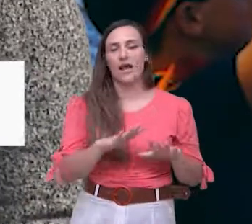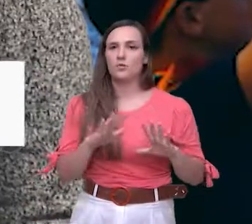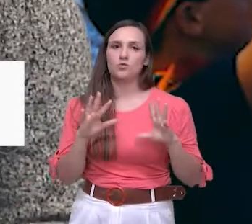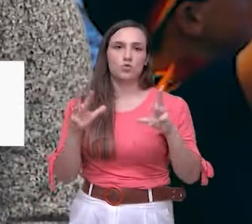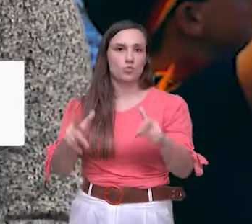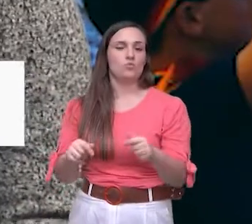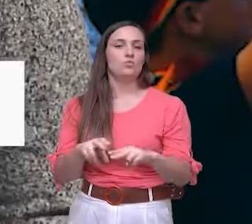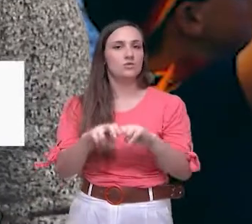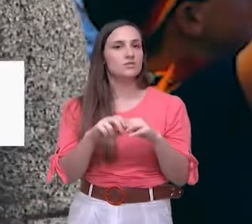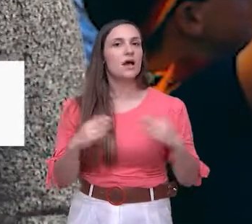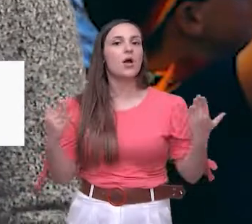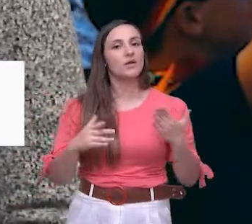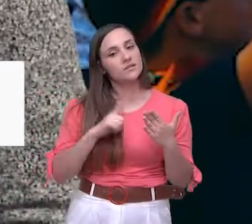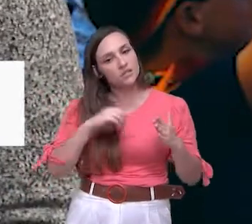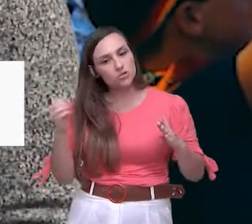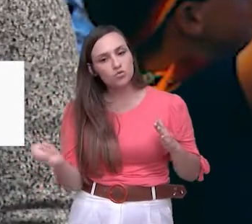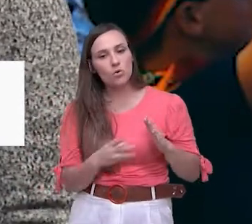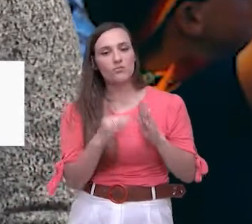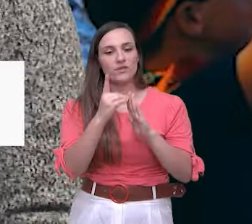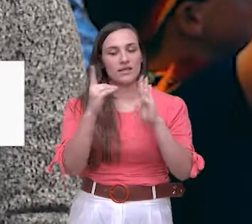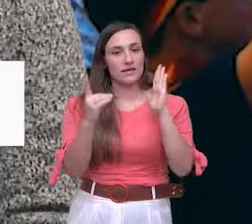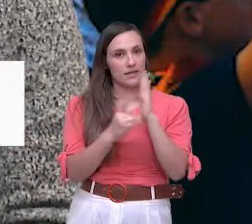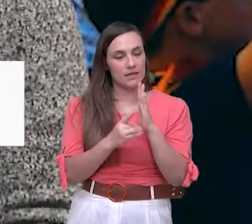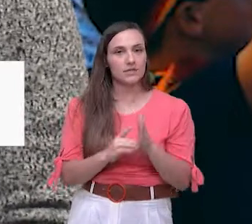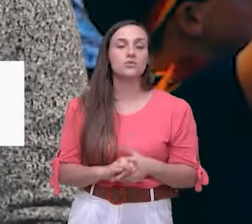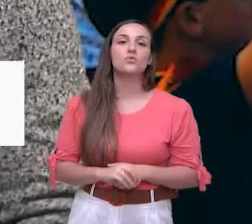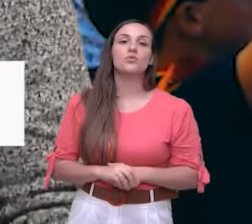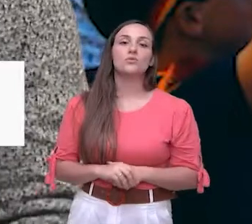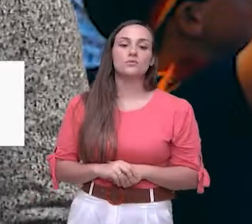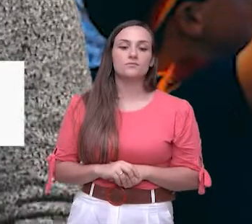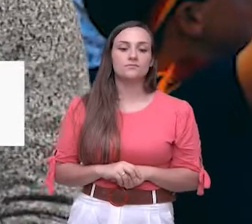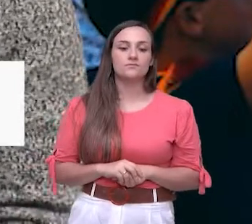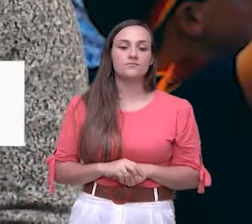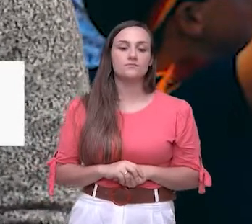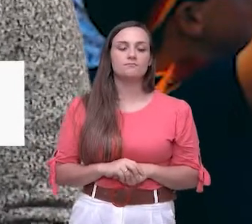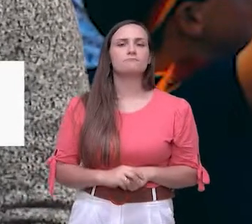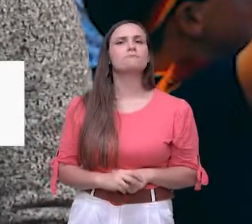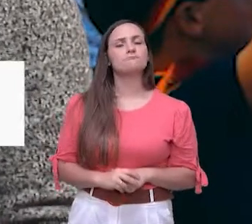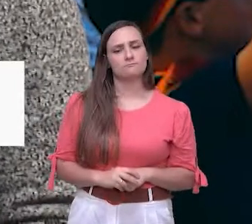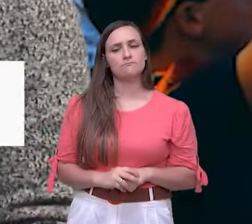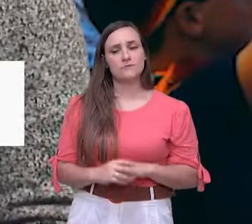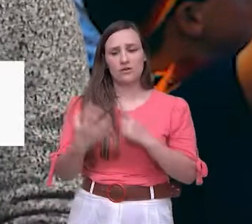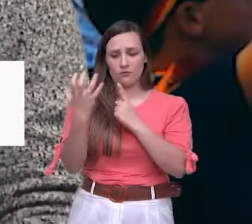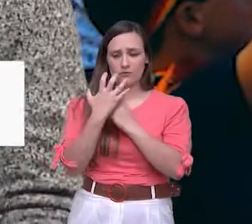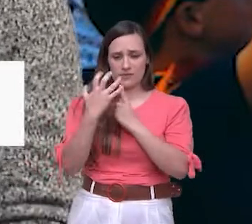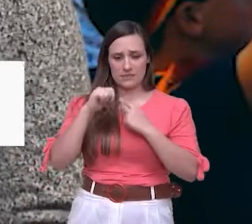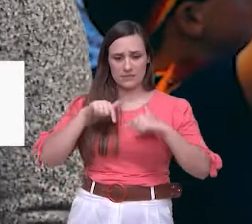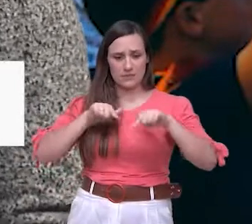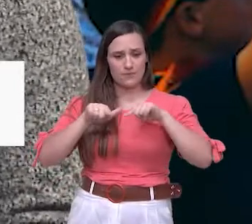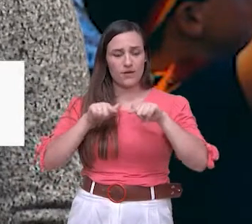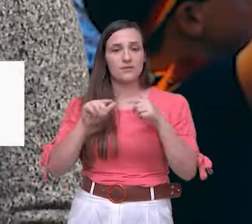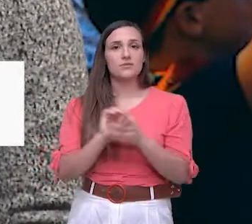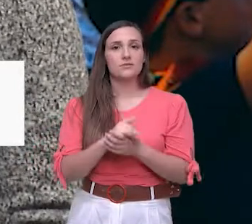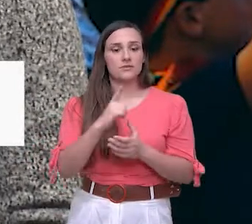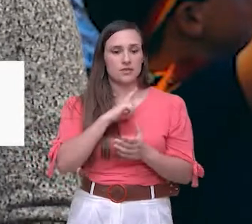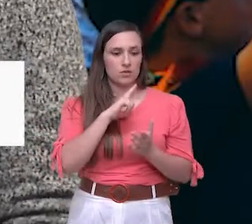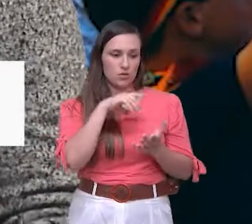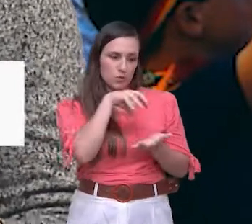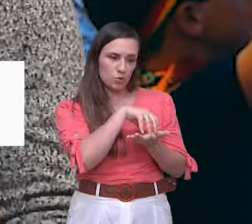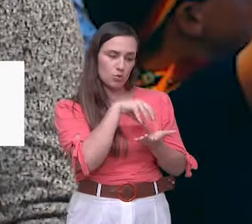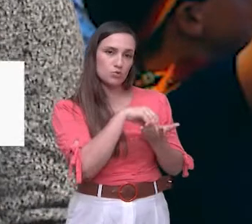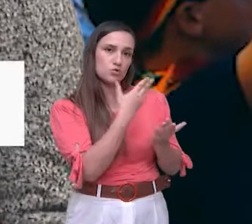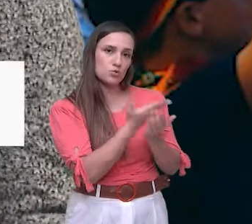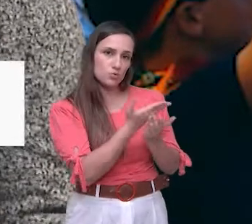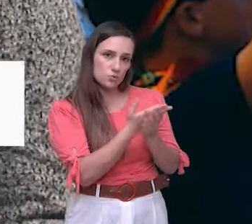sociedade sul-mato-grossense então nessa nova estrutura do Decreto né E que consequentemente a impacta nos nossos